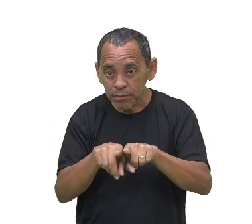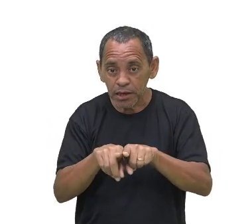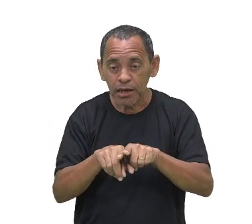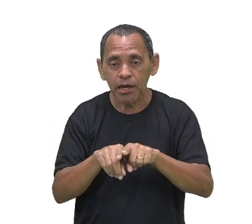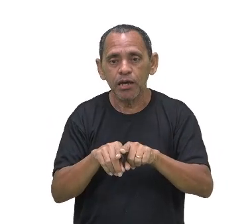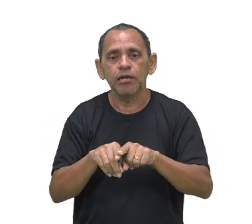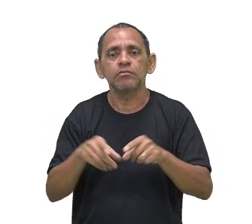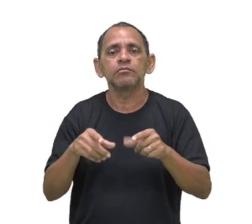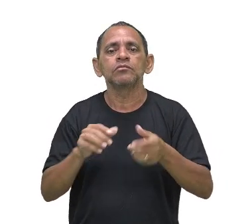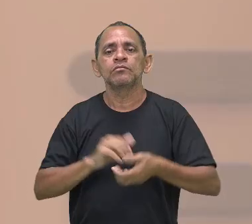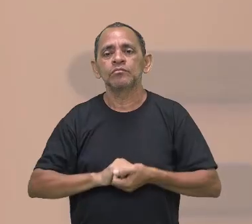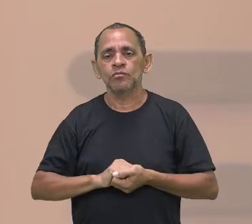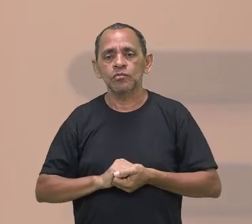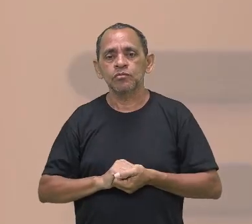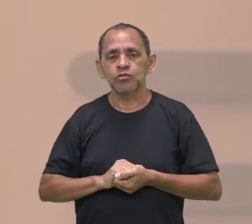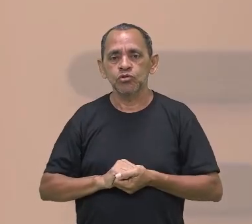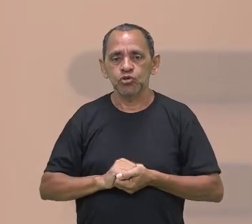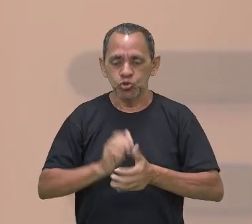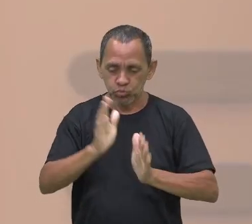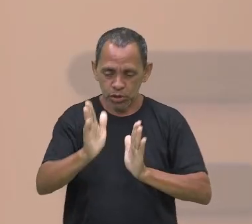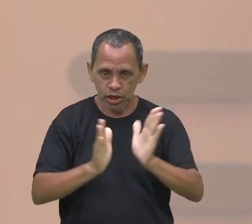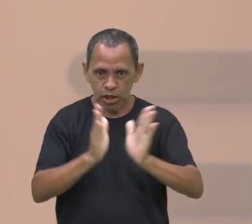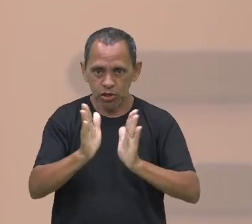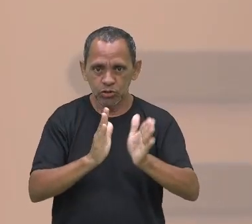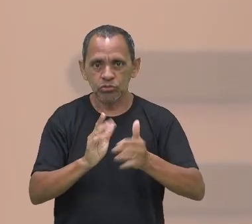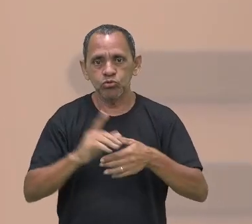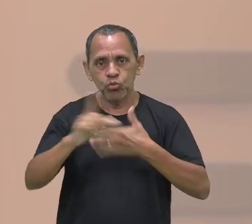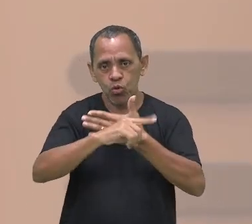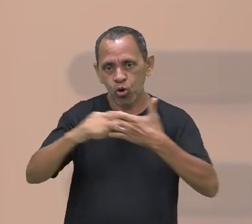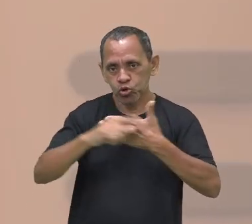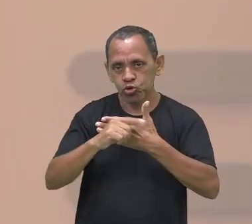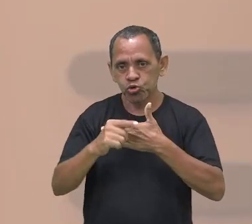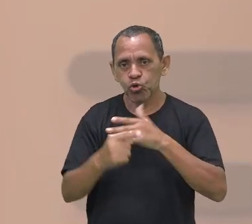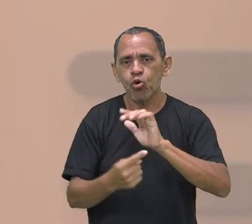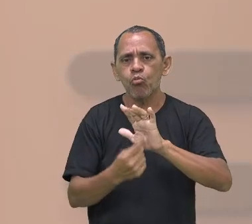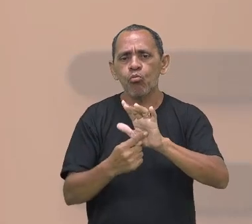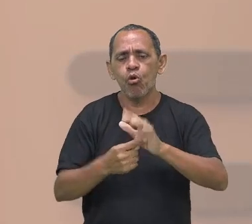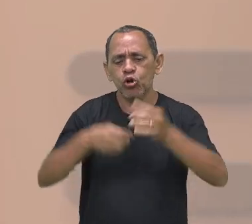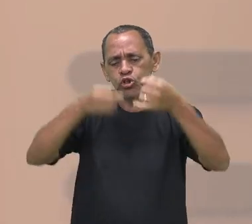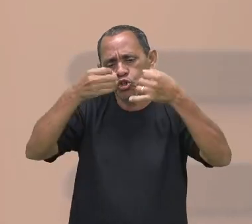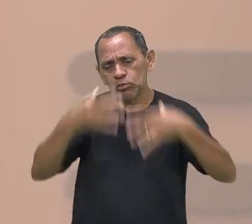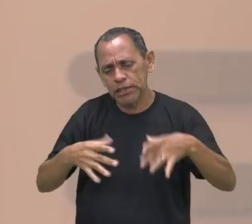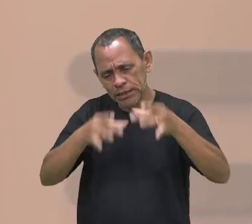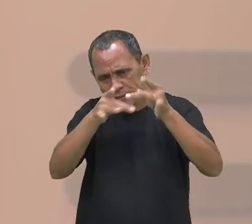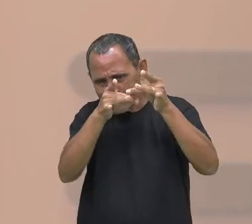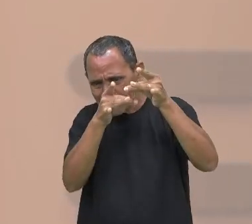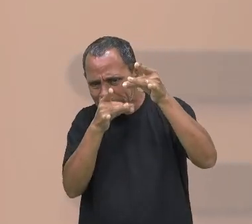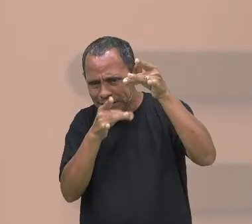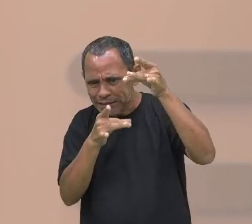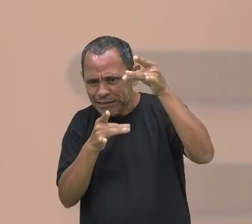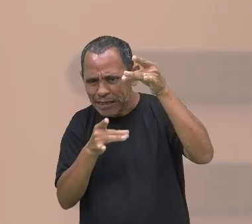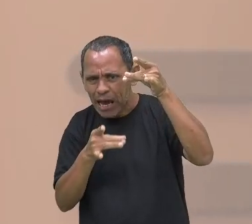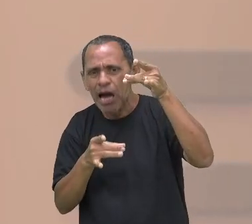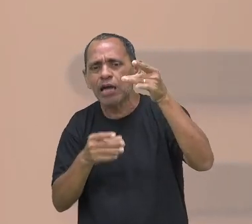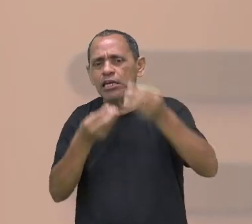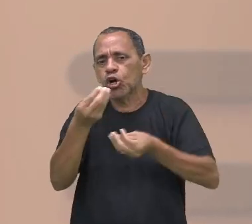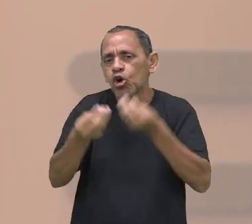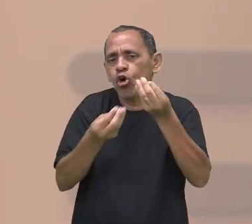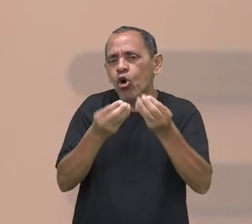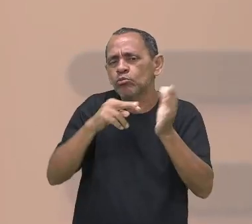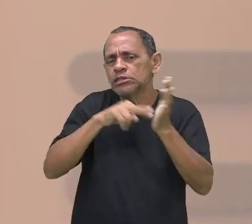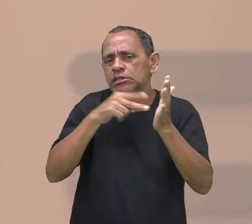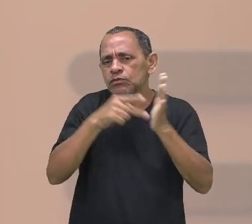mas é porque é como Caio Prado Júnior descreve a questão desse sentido